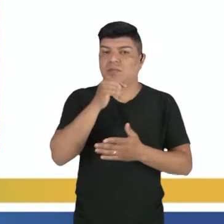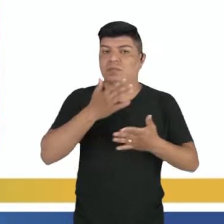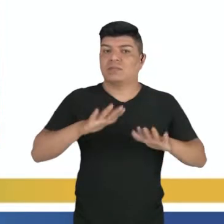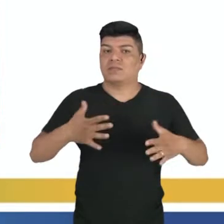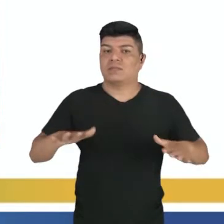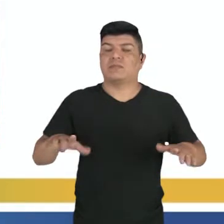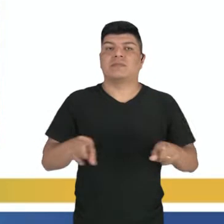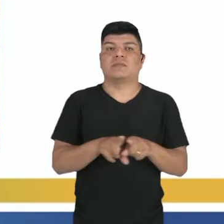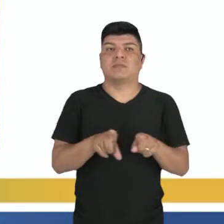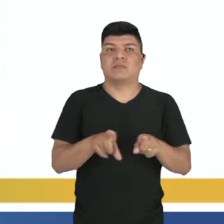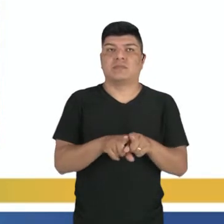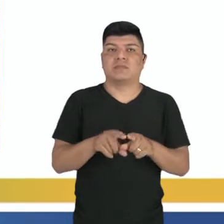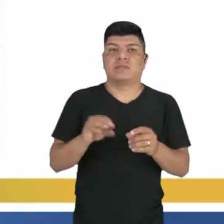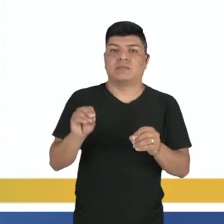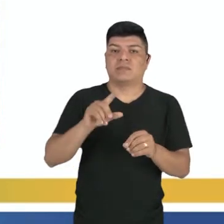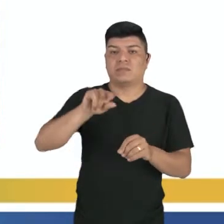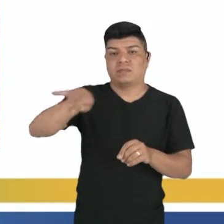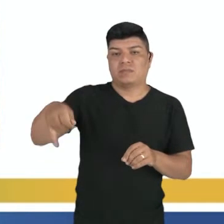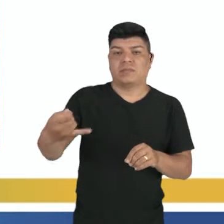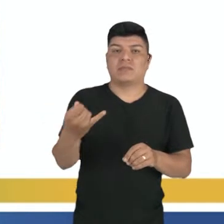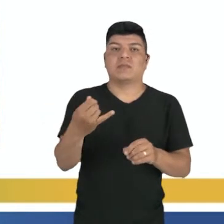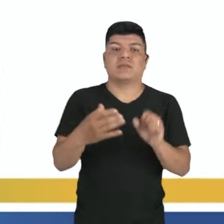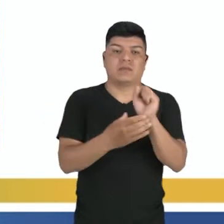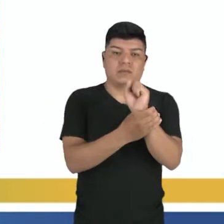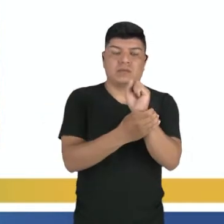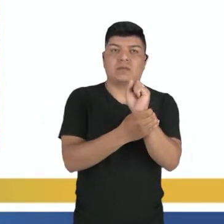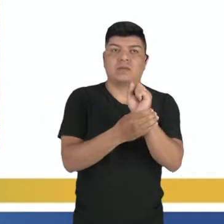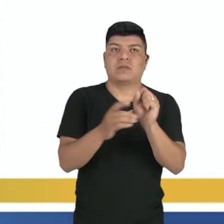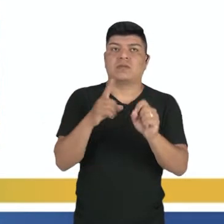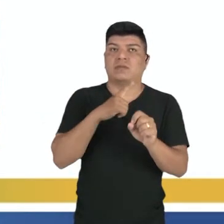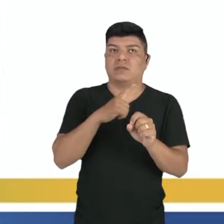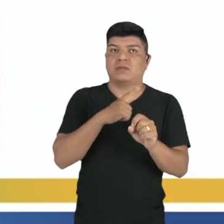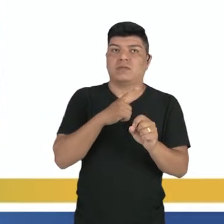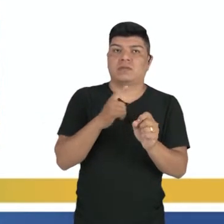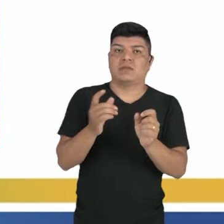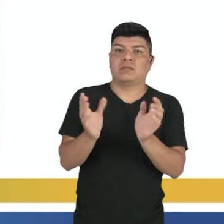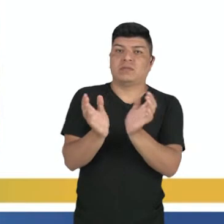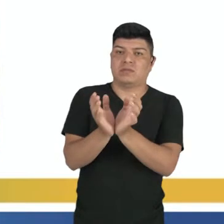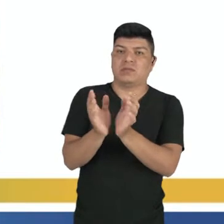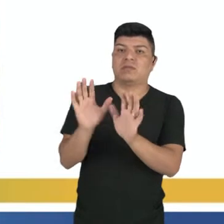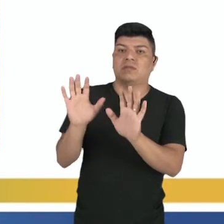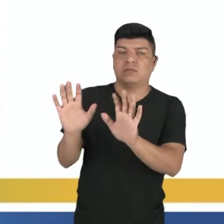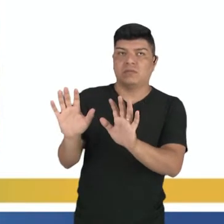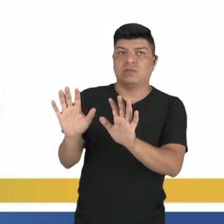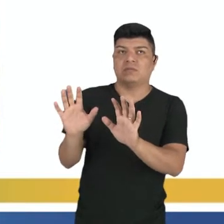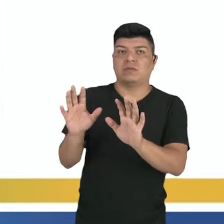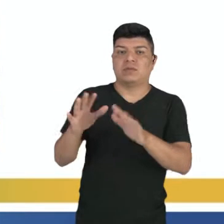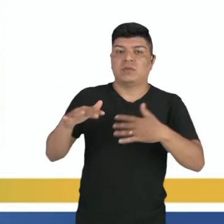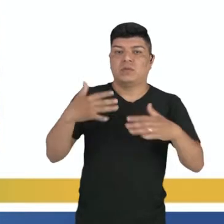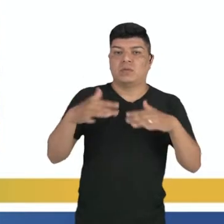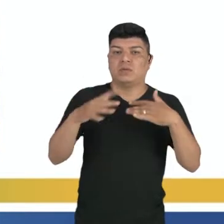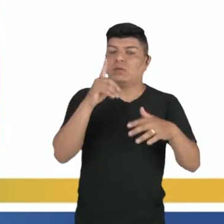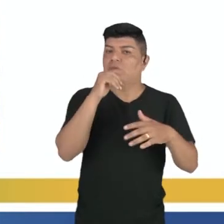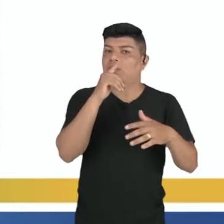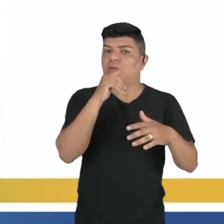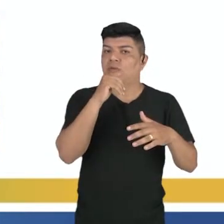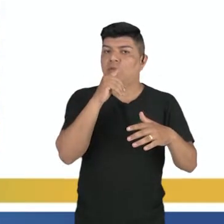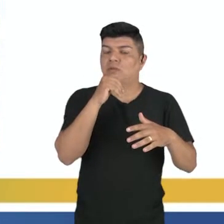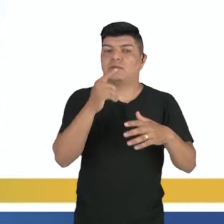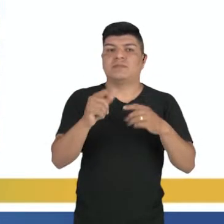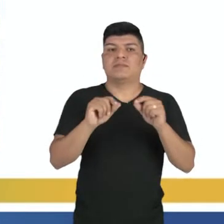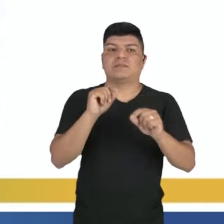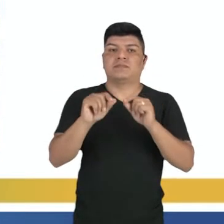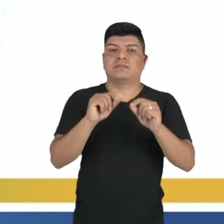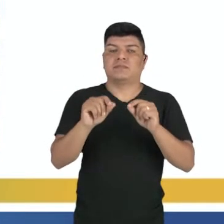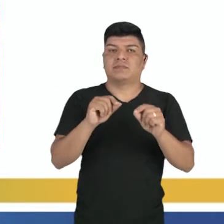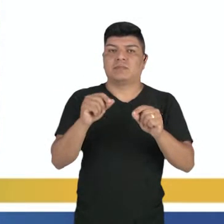esses organismos acabam aproveitando a proteção oferecida pelo corpo da esponja e o fluxo da água também, que as esponjas